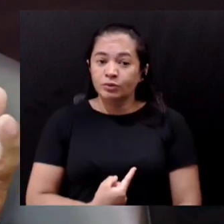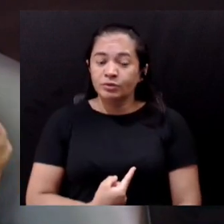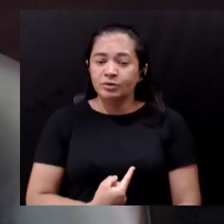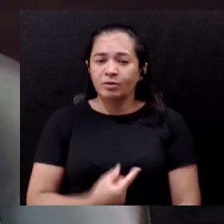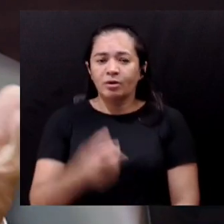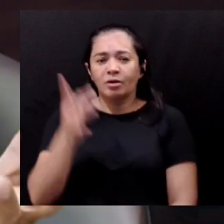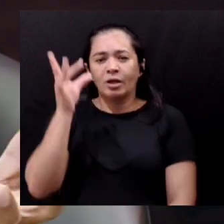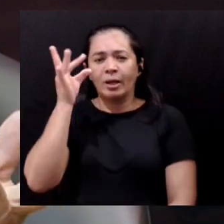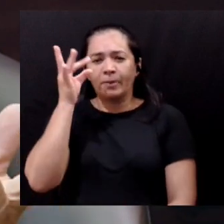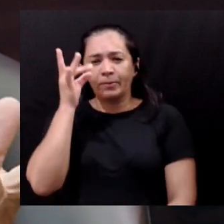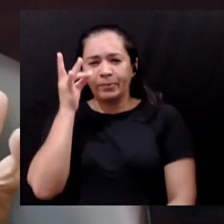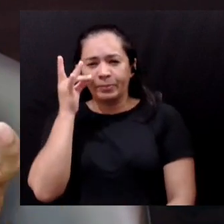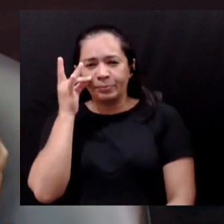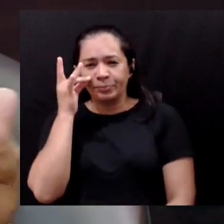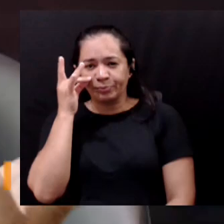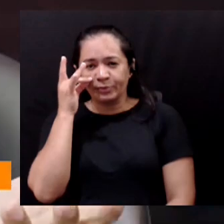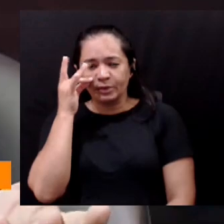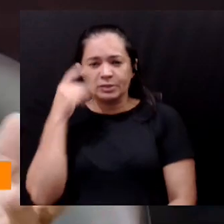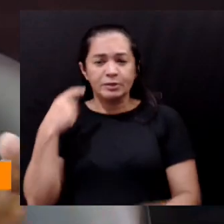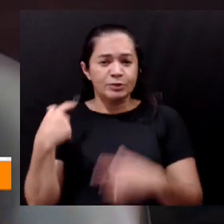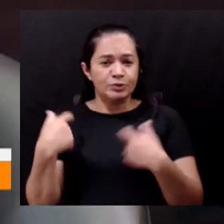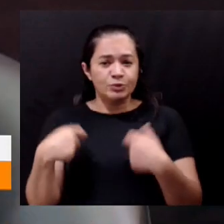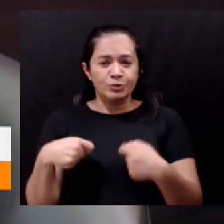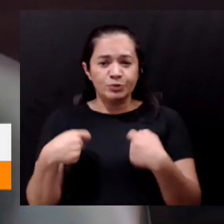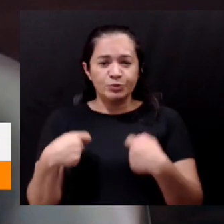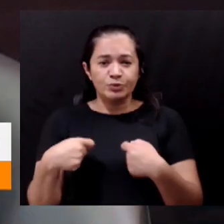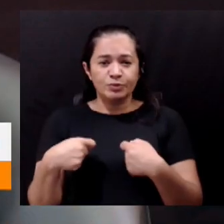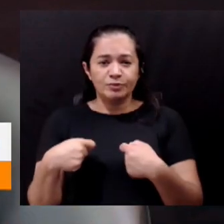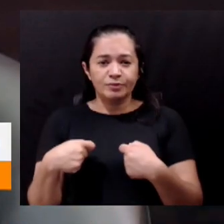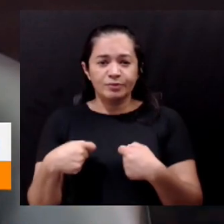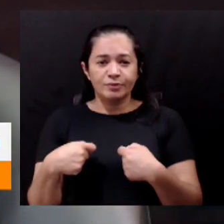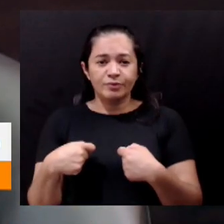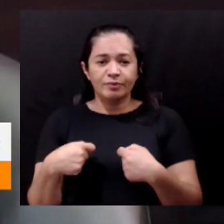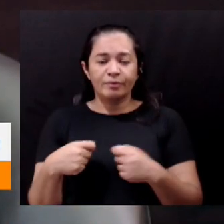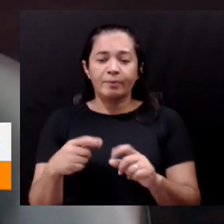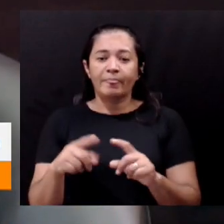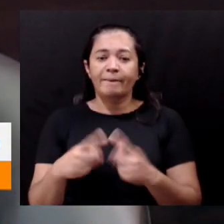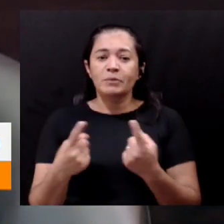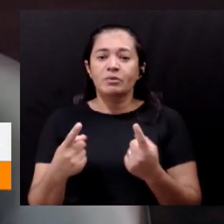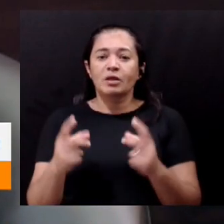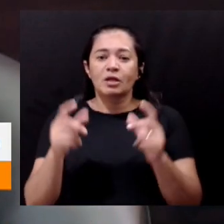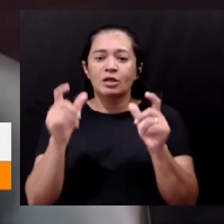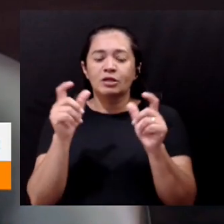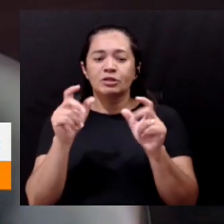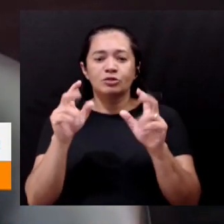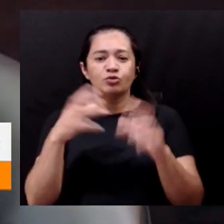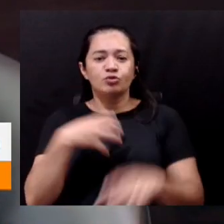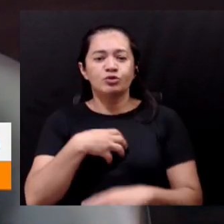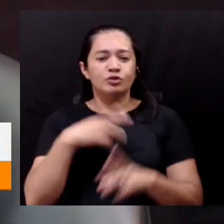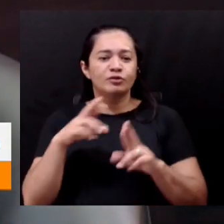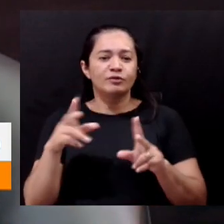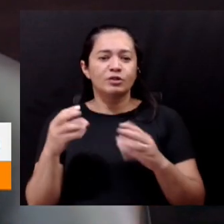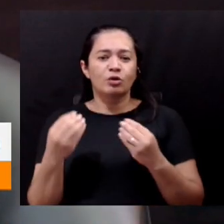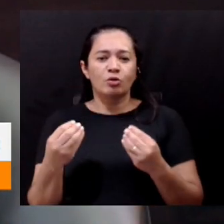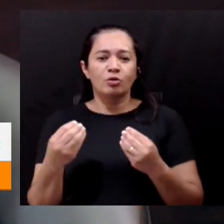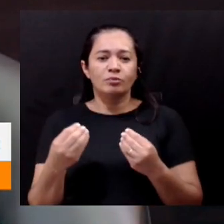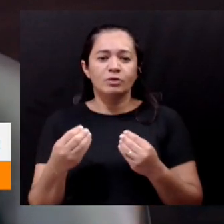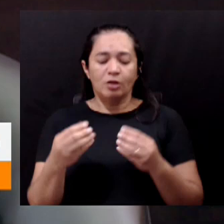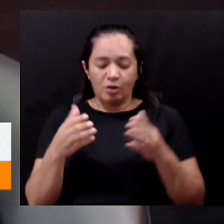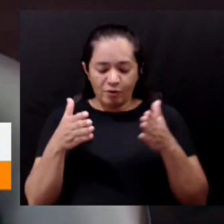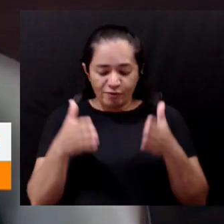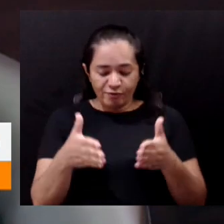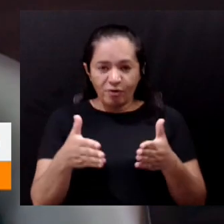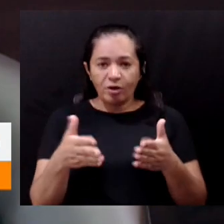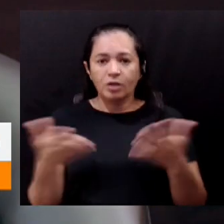é o termo, é o mesmo termo, só que em outras palavras, né, se concentrar no agora,